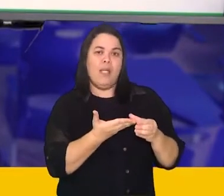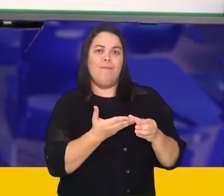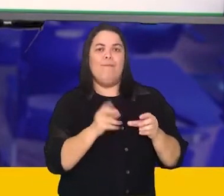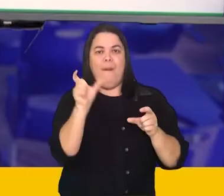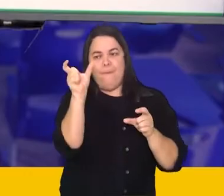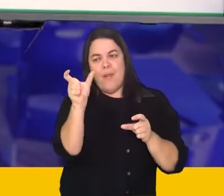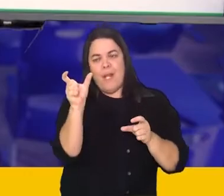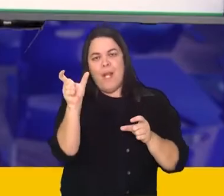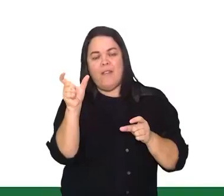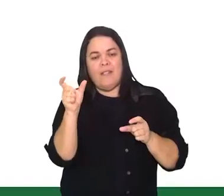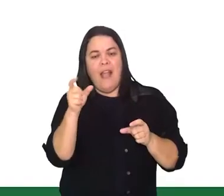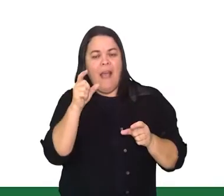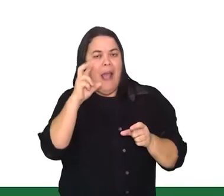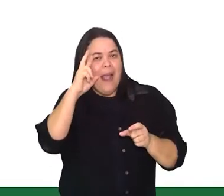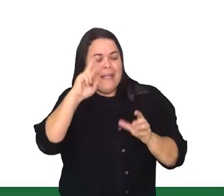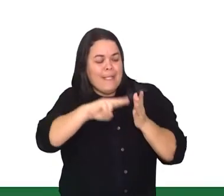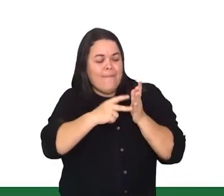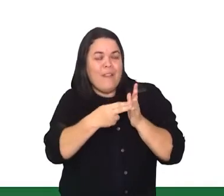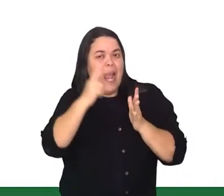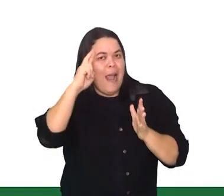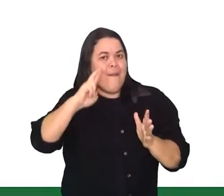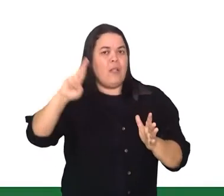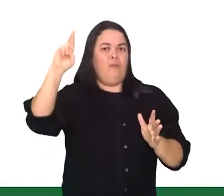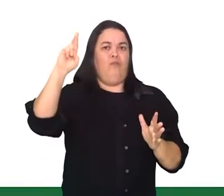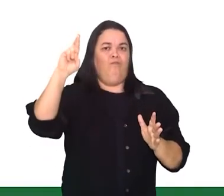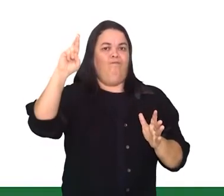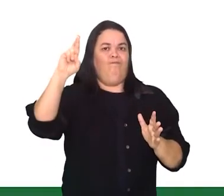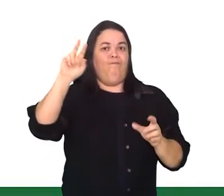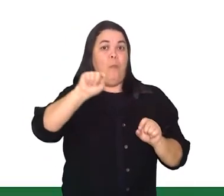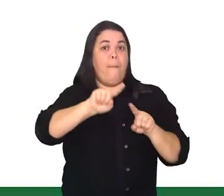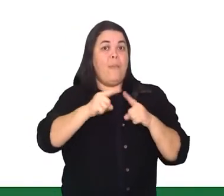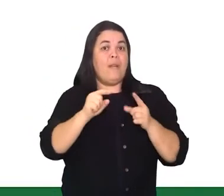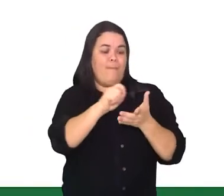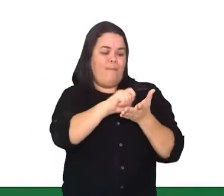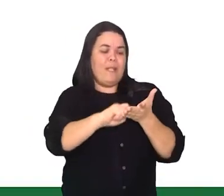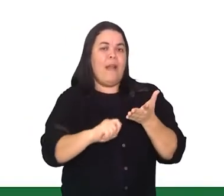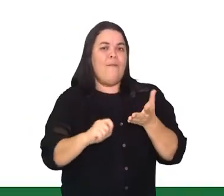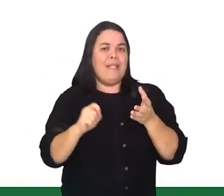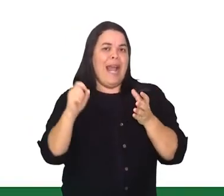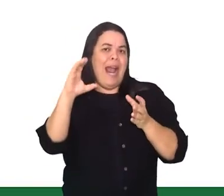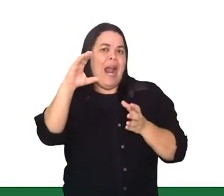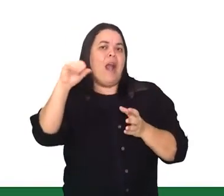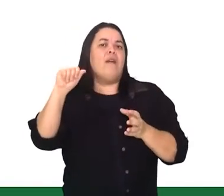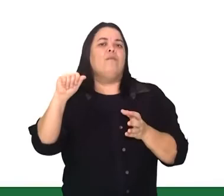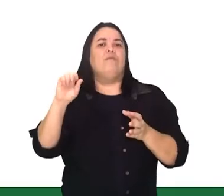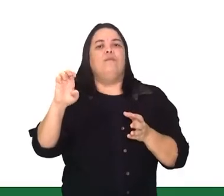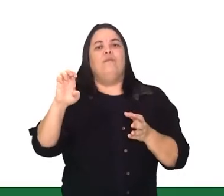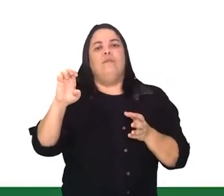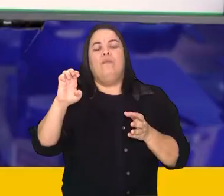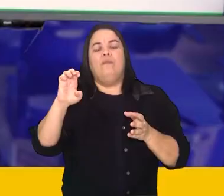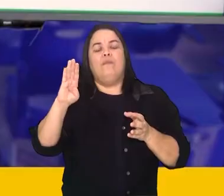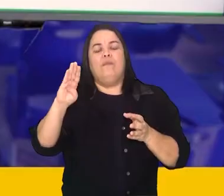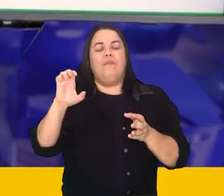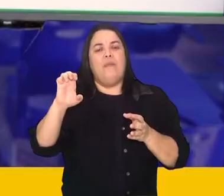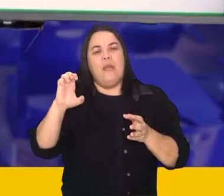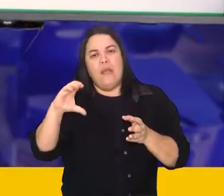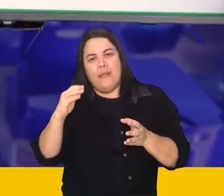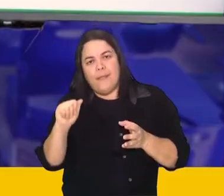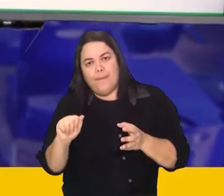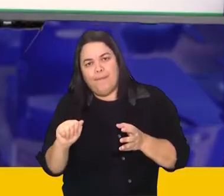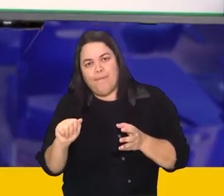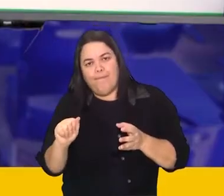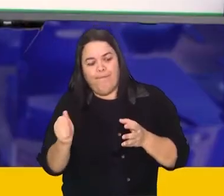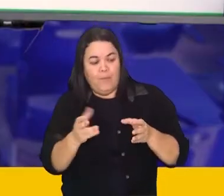aí está representado na palavra cabeça. Miriam é a cabeça da equipe.